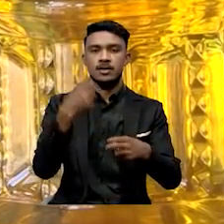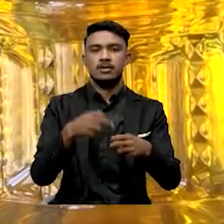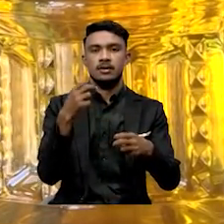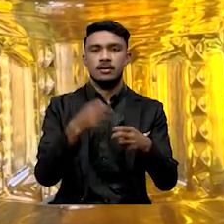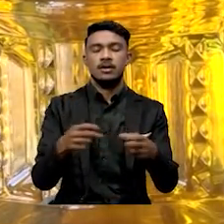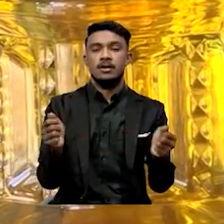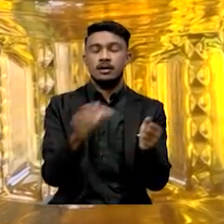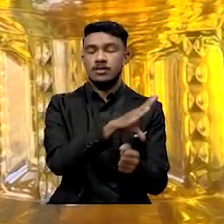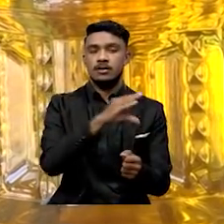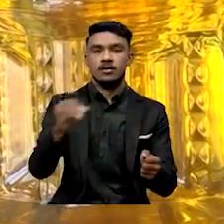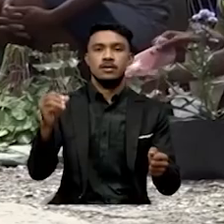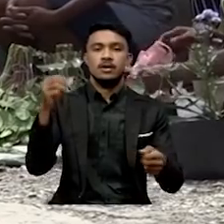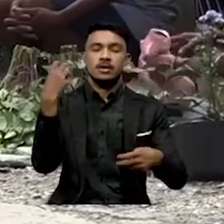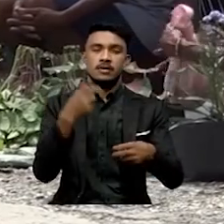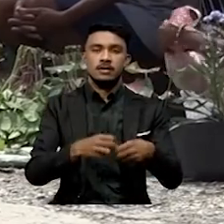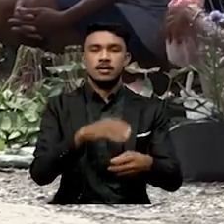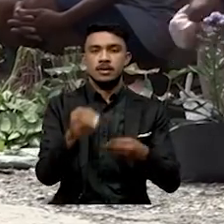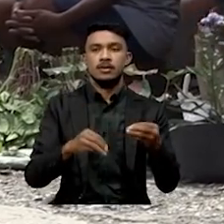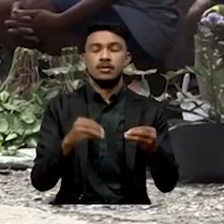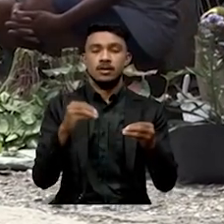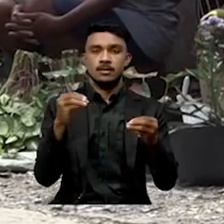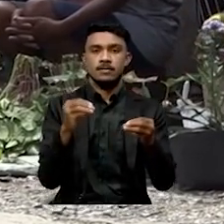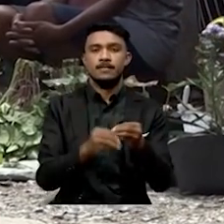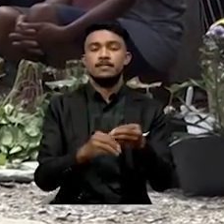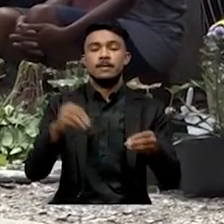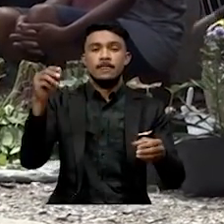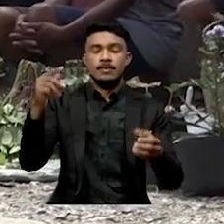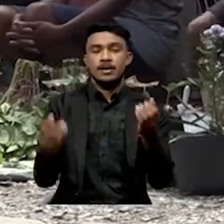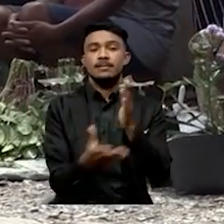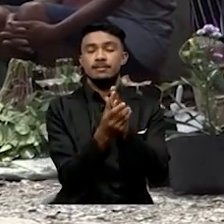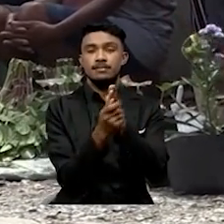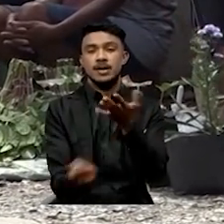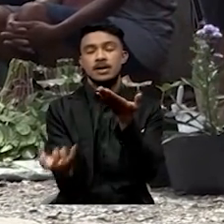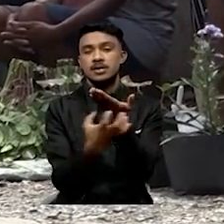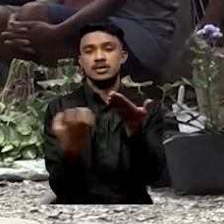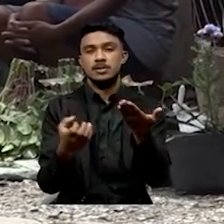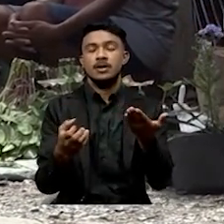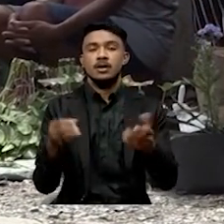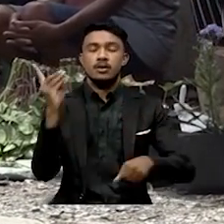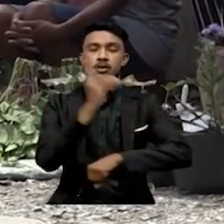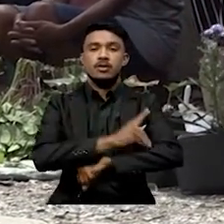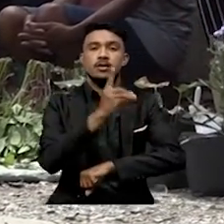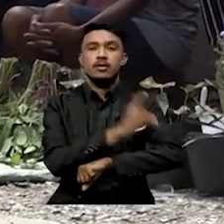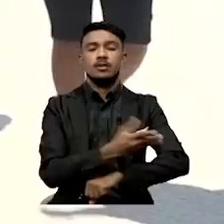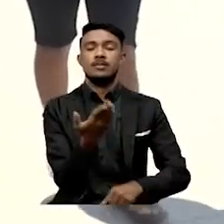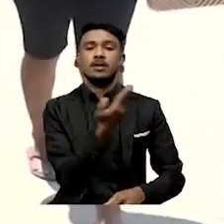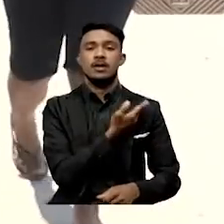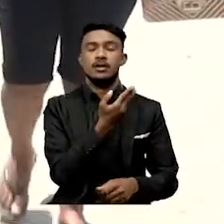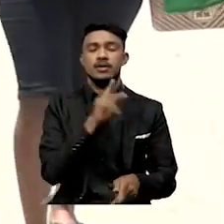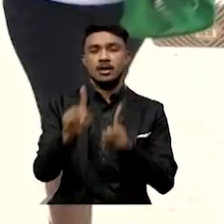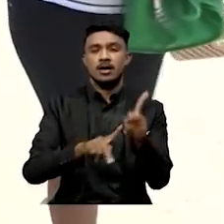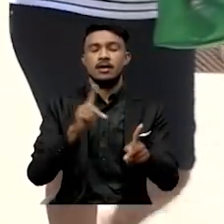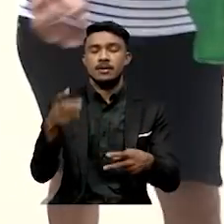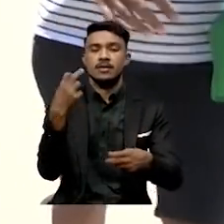no halerik ba folin mina zona nebe, loron ba loron, folin aumenta, hoidane, povo susara tuheta